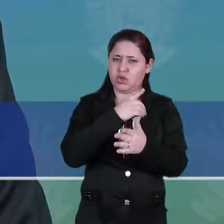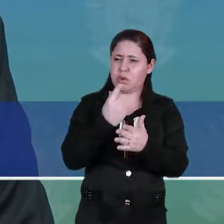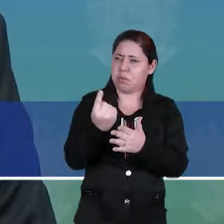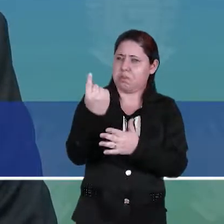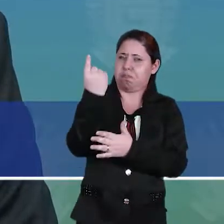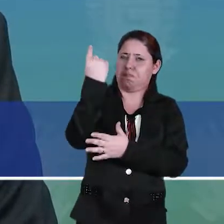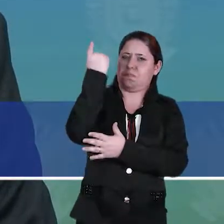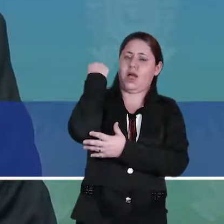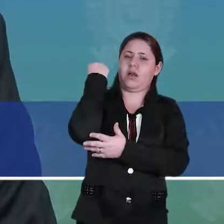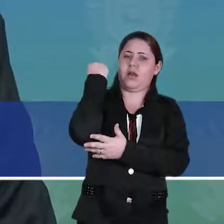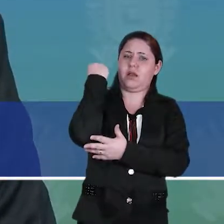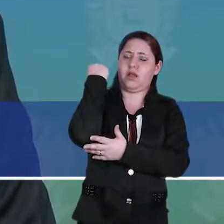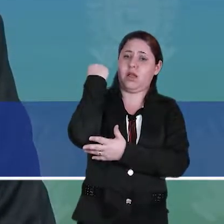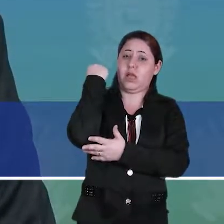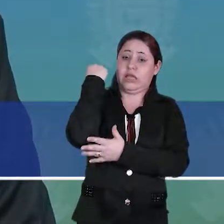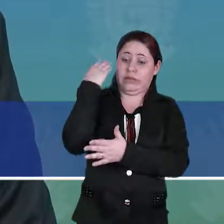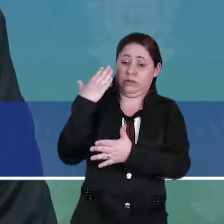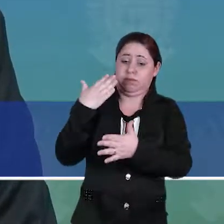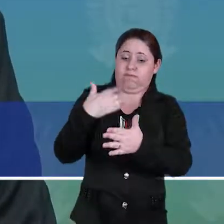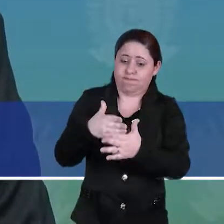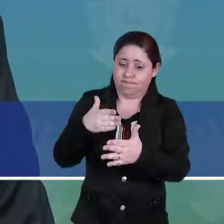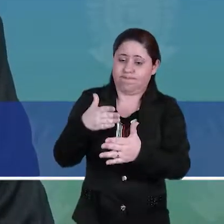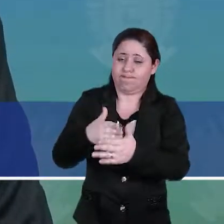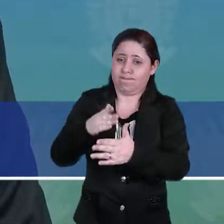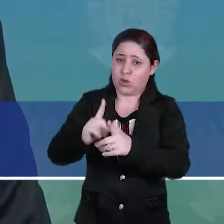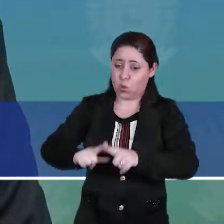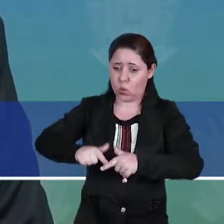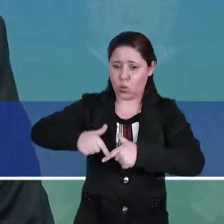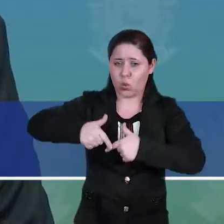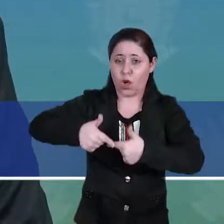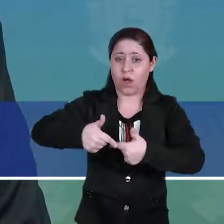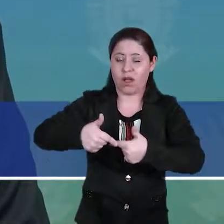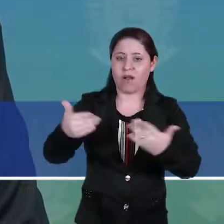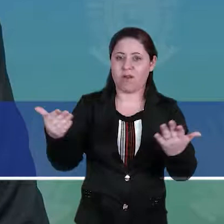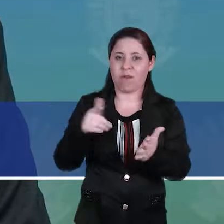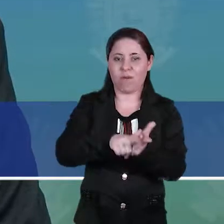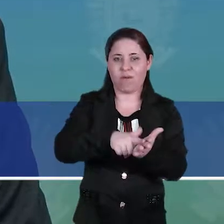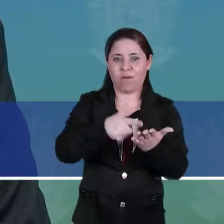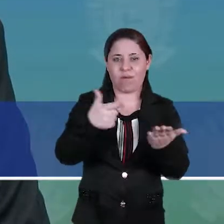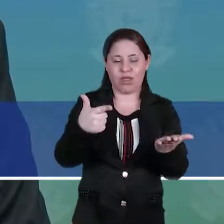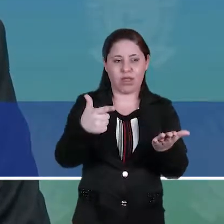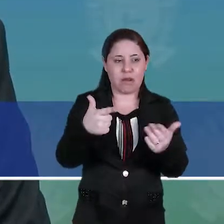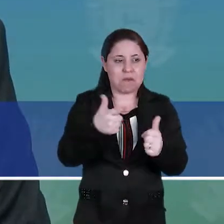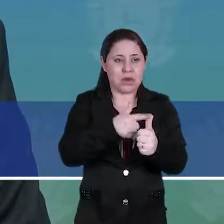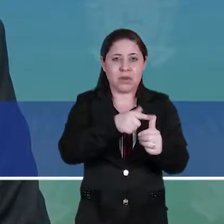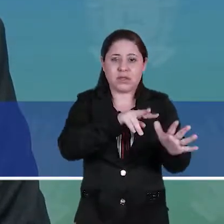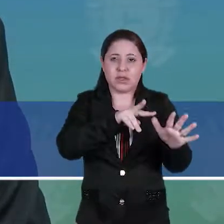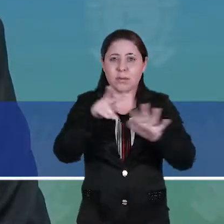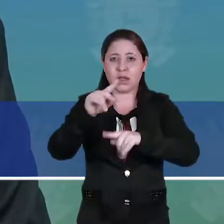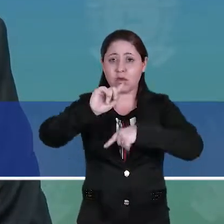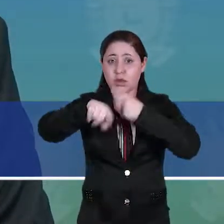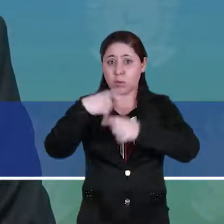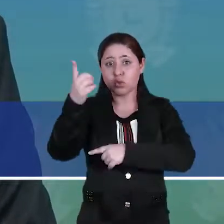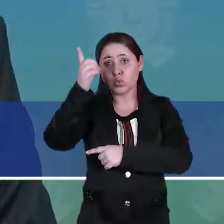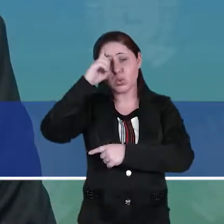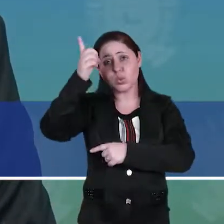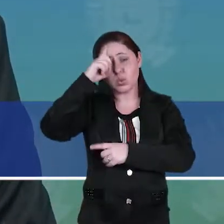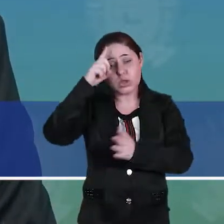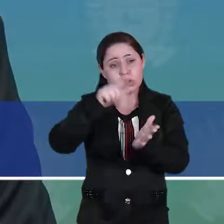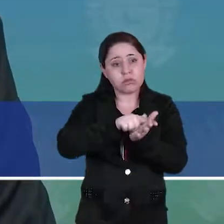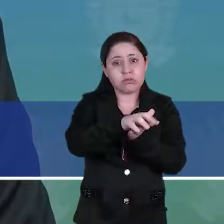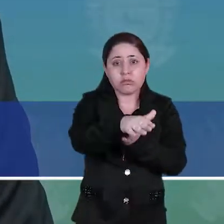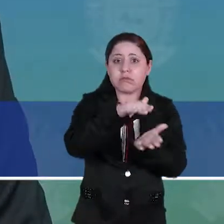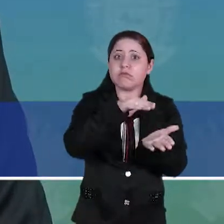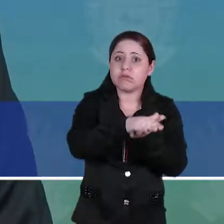que eles tiveram que enfrentar para colocar um jornal, primeiro semanal,